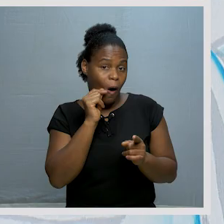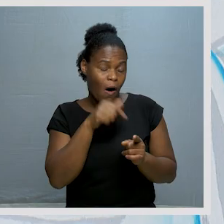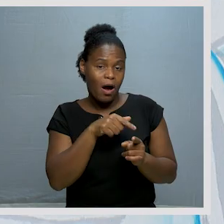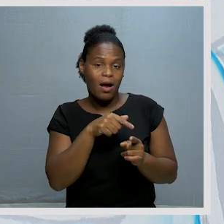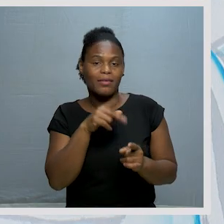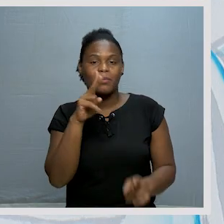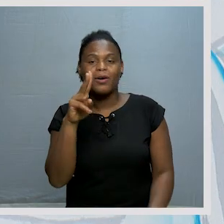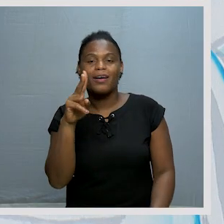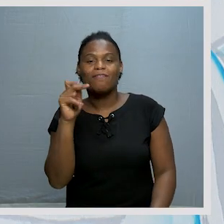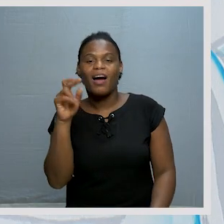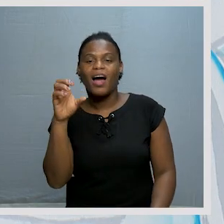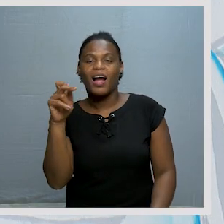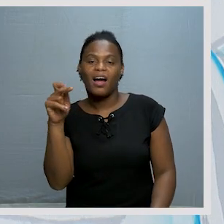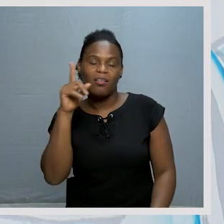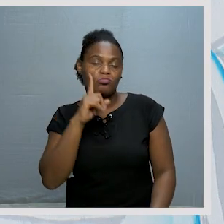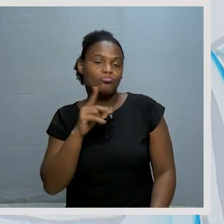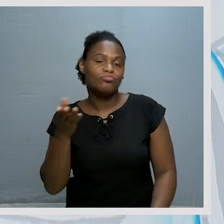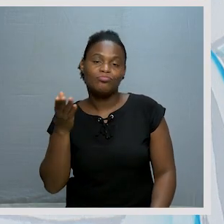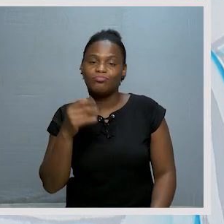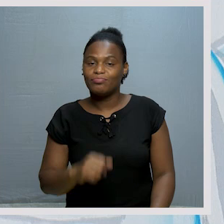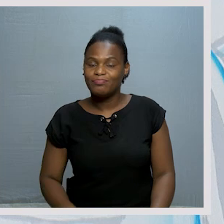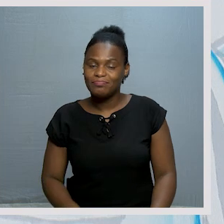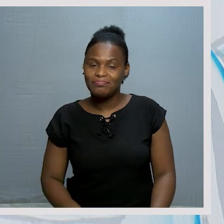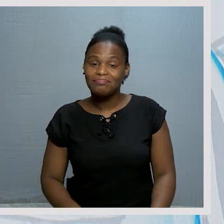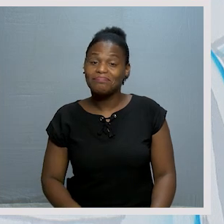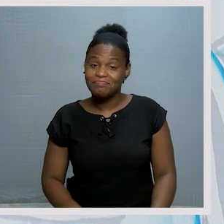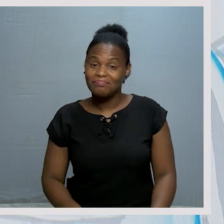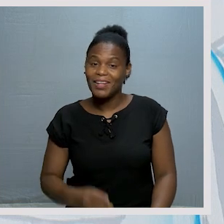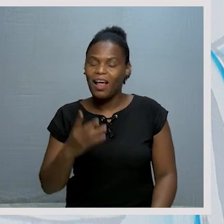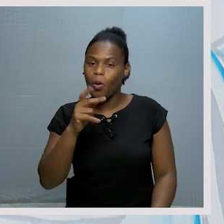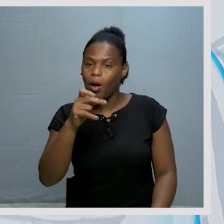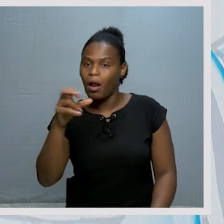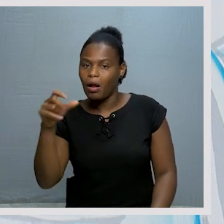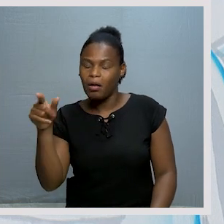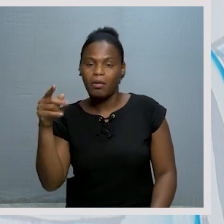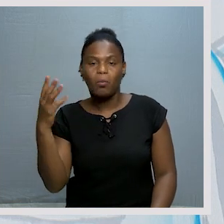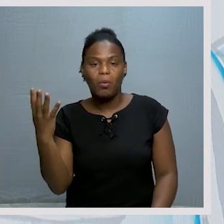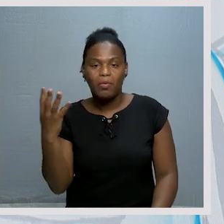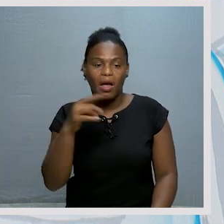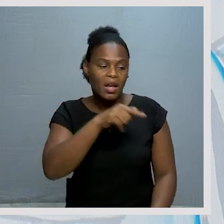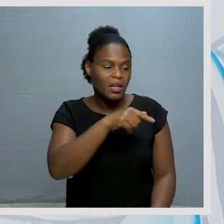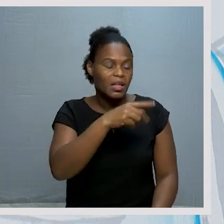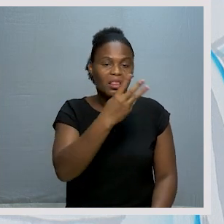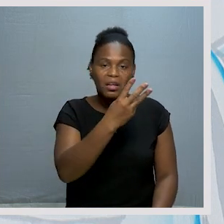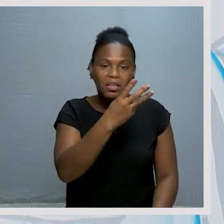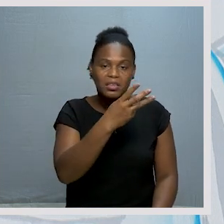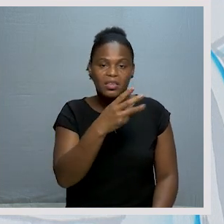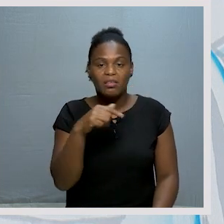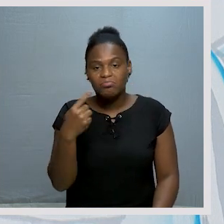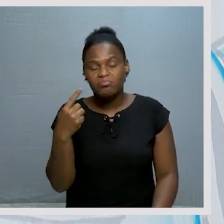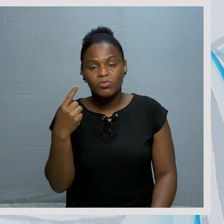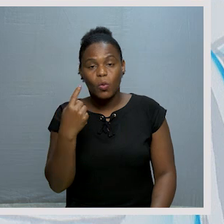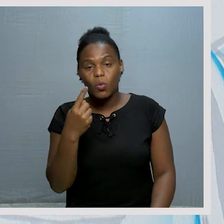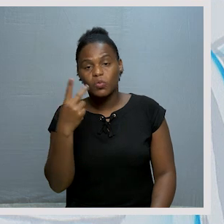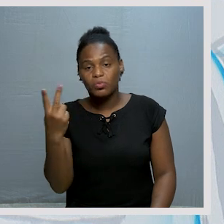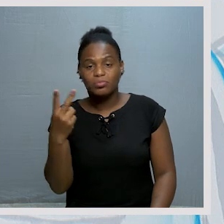V-A-C-A, vaca. 4 letras. Entenderam? Uma